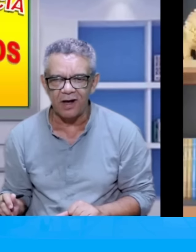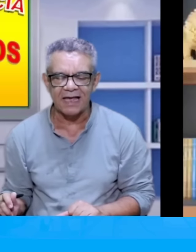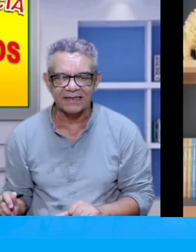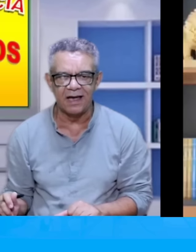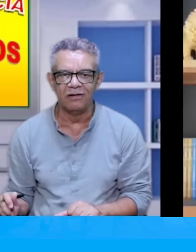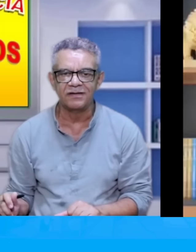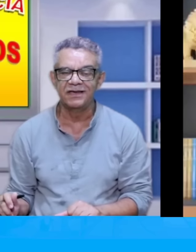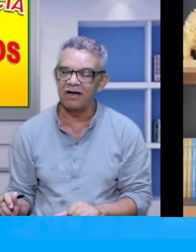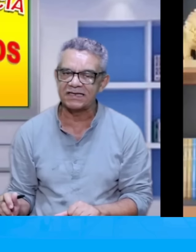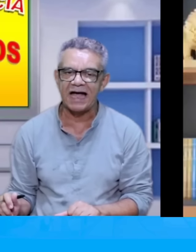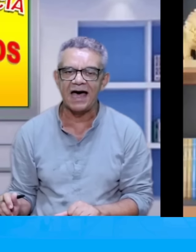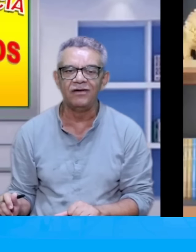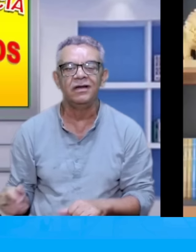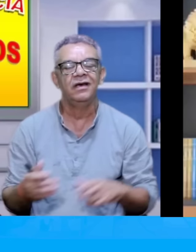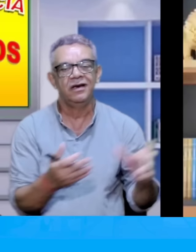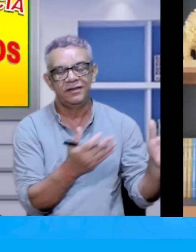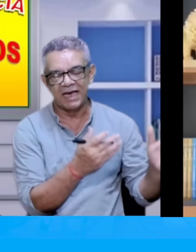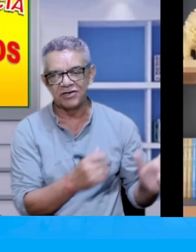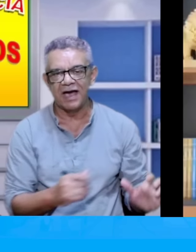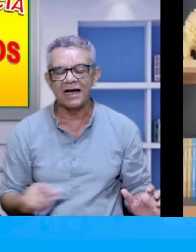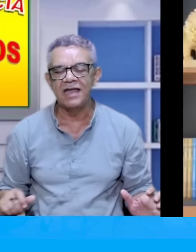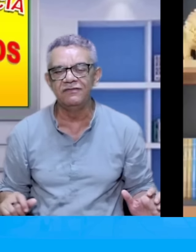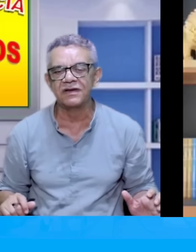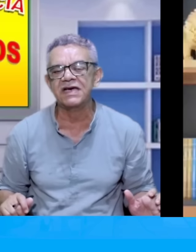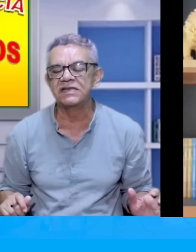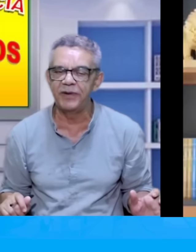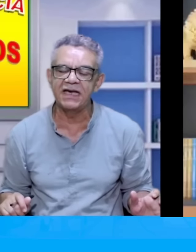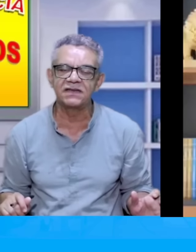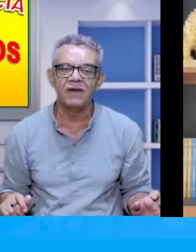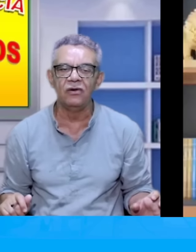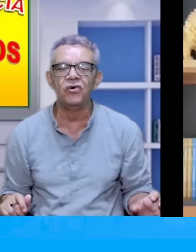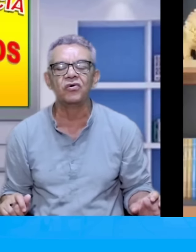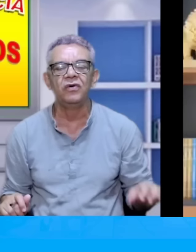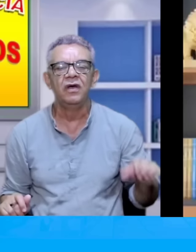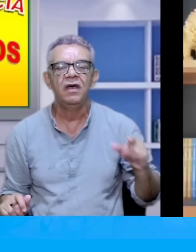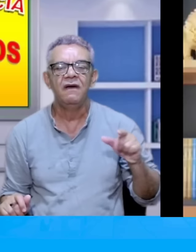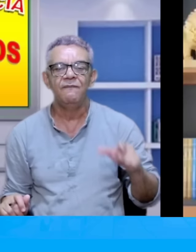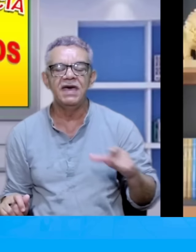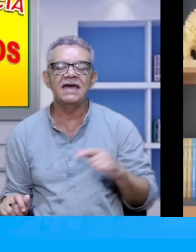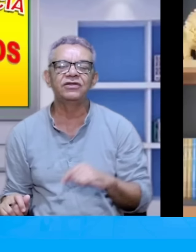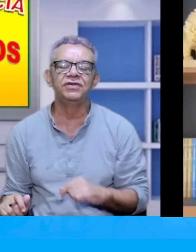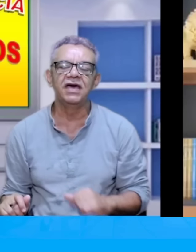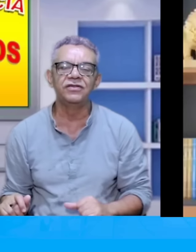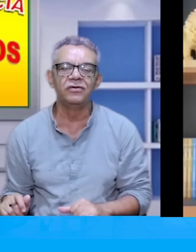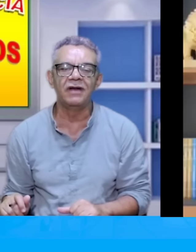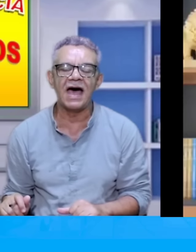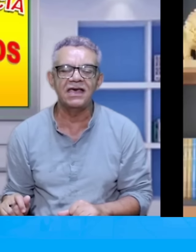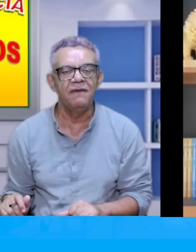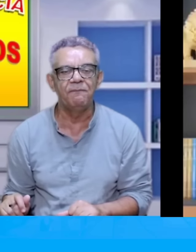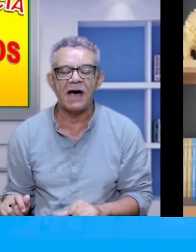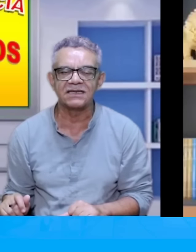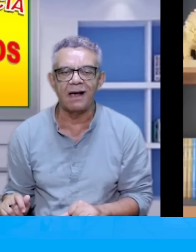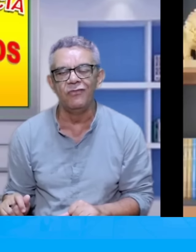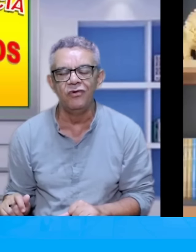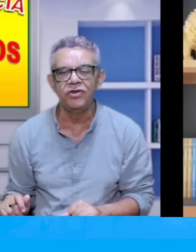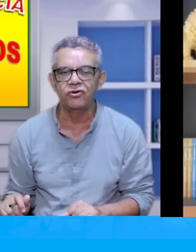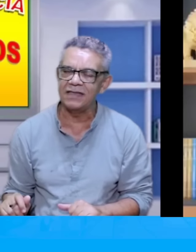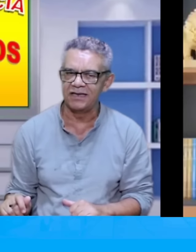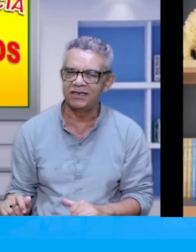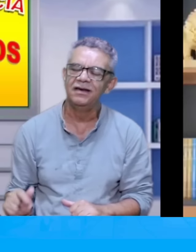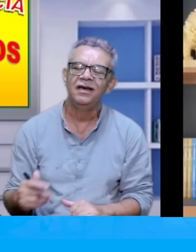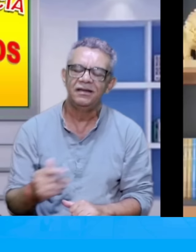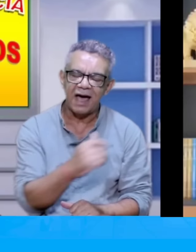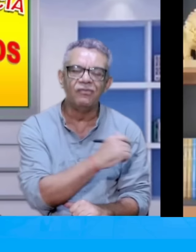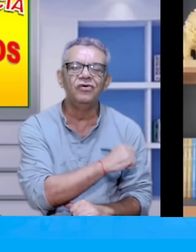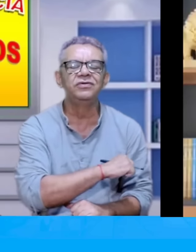dessa informação? Se gostaram, deixa o recado de vocês para esse maluco. Mete o dedo no like e passa muito